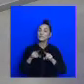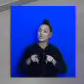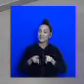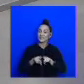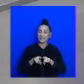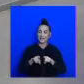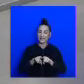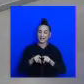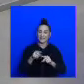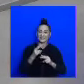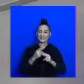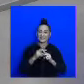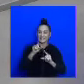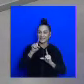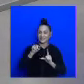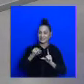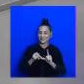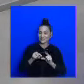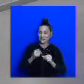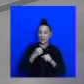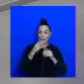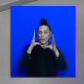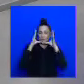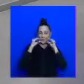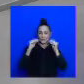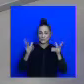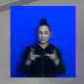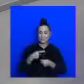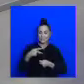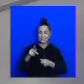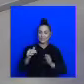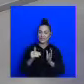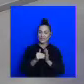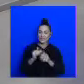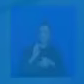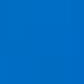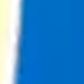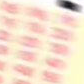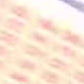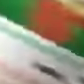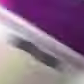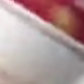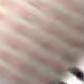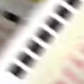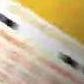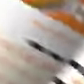também pelo YouTube da Caixa e da Rede TV. Uma ótima noite para você e até mais!